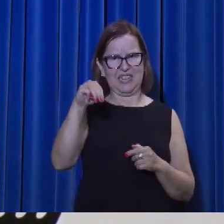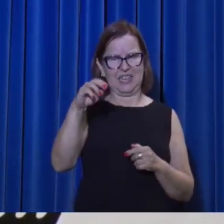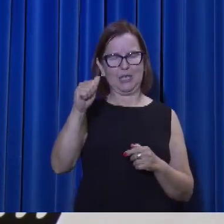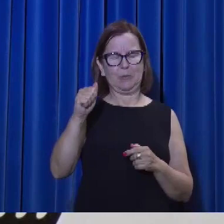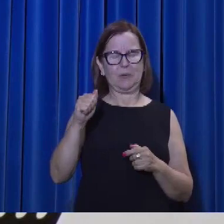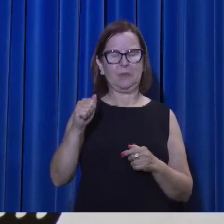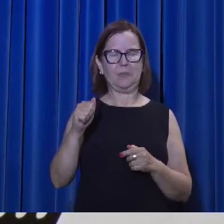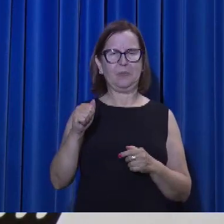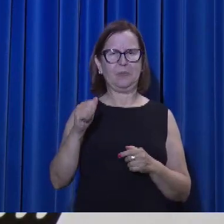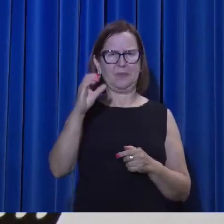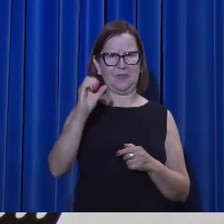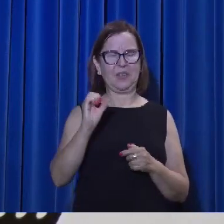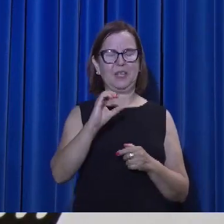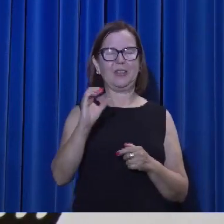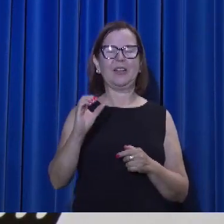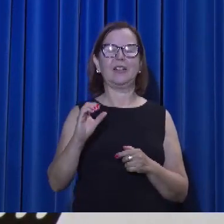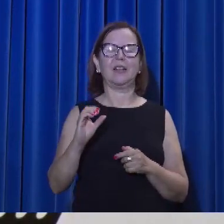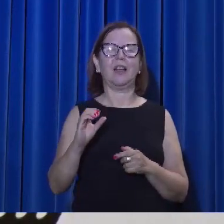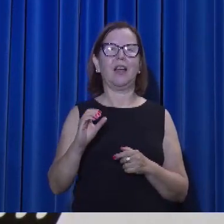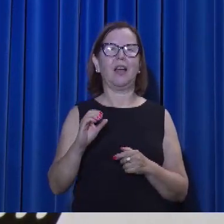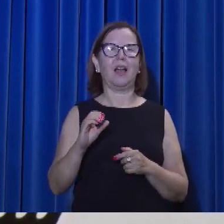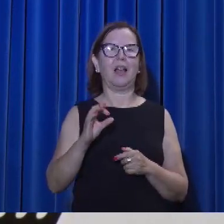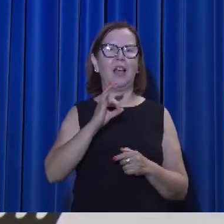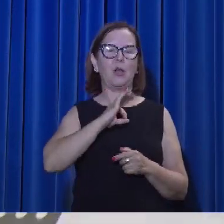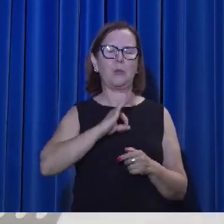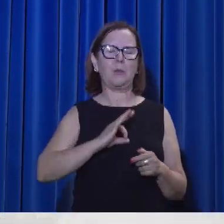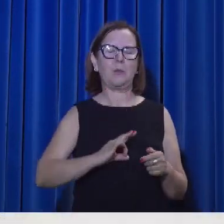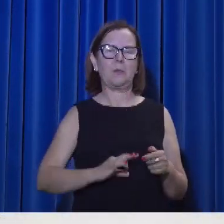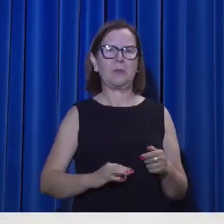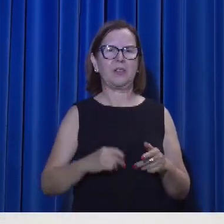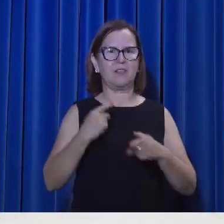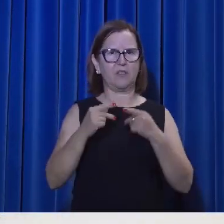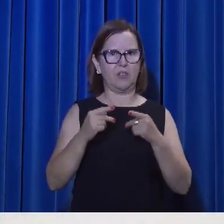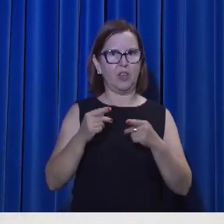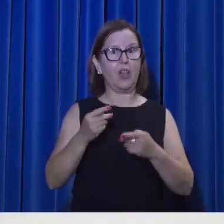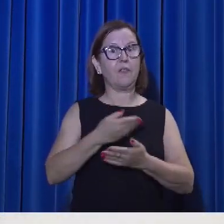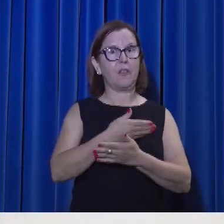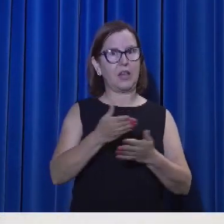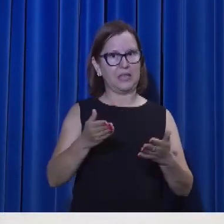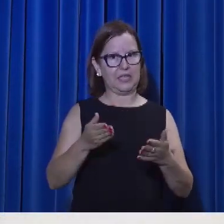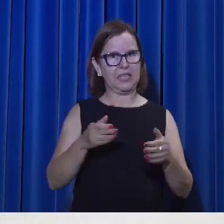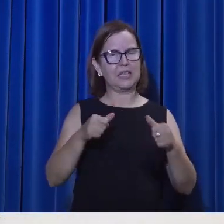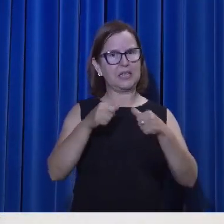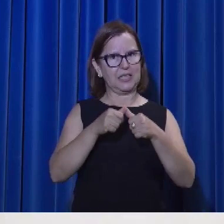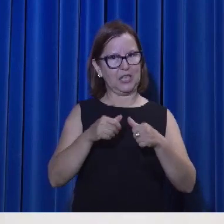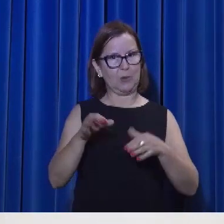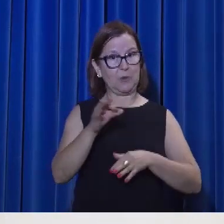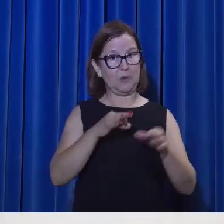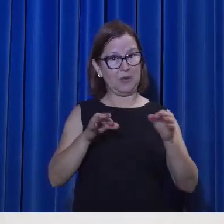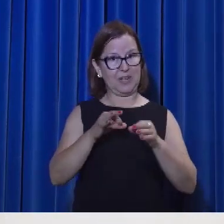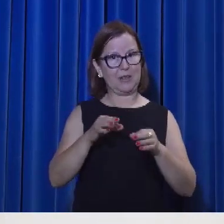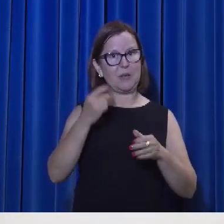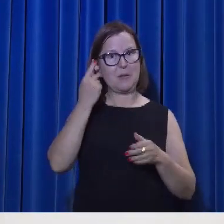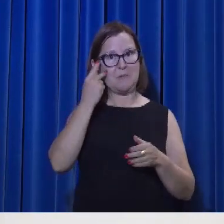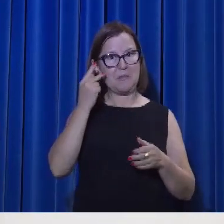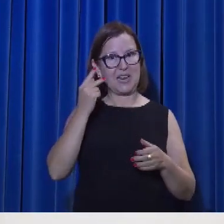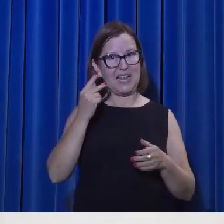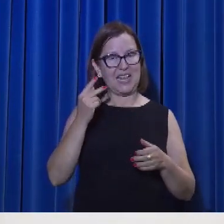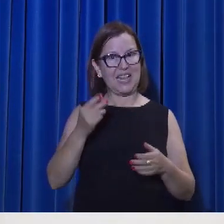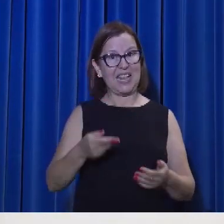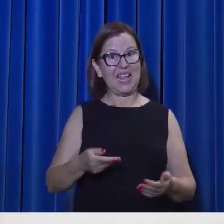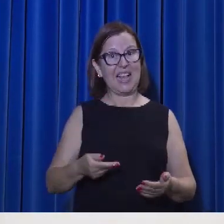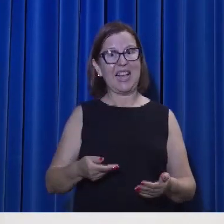fala. E aí o padre falou assim: vocês estão preparados agora para receber o Espírito Santo e nascerem de